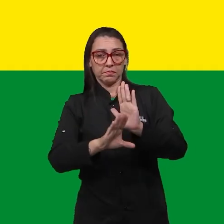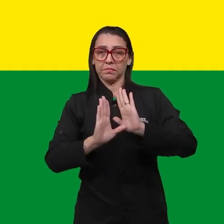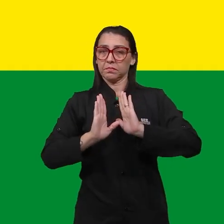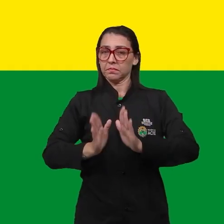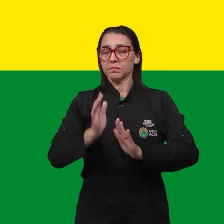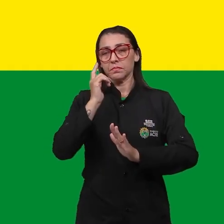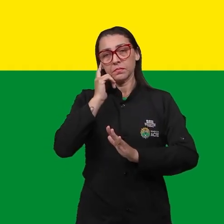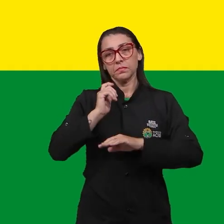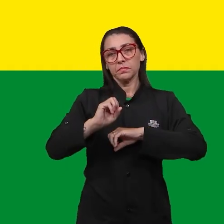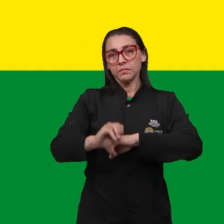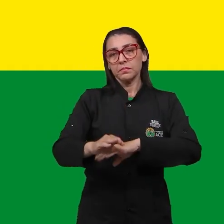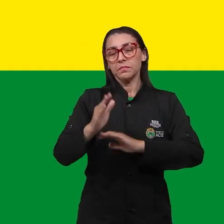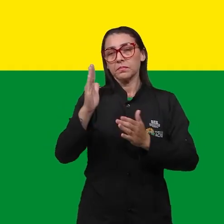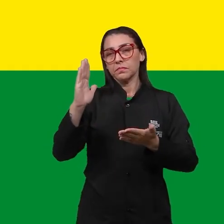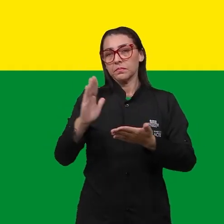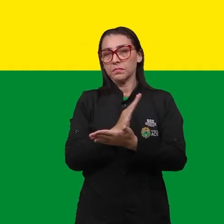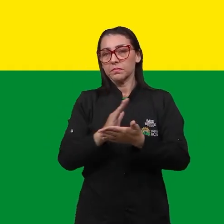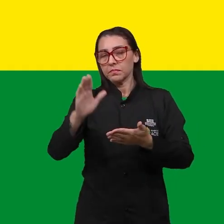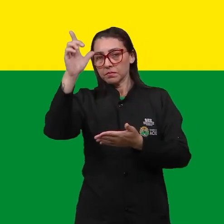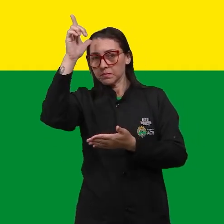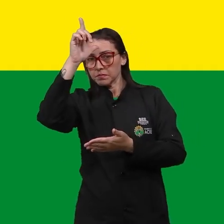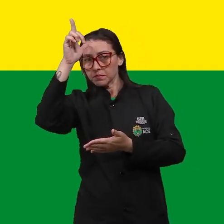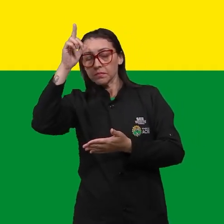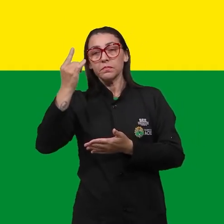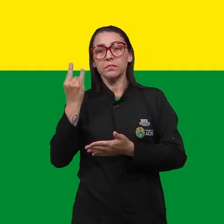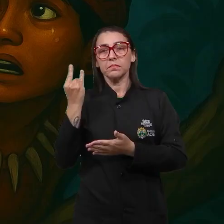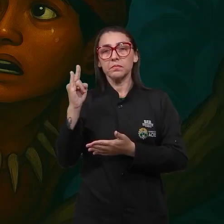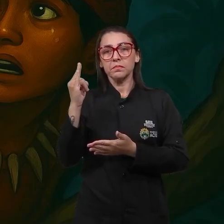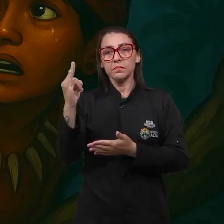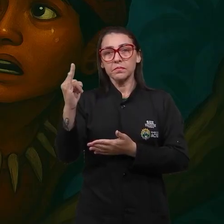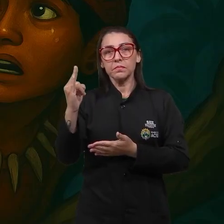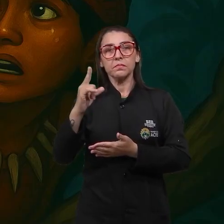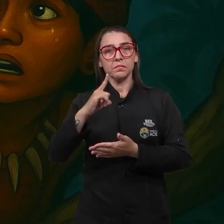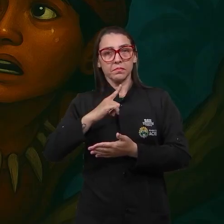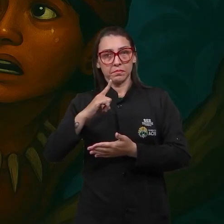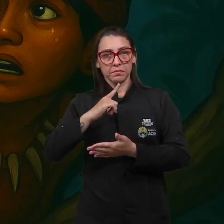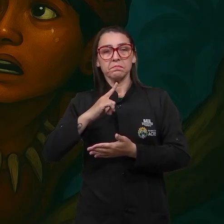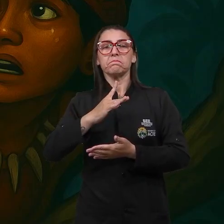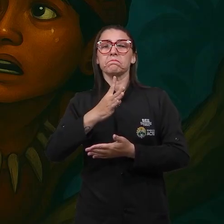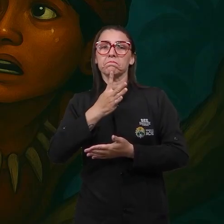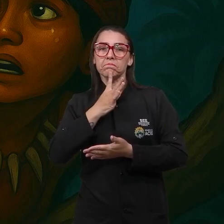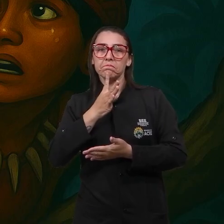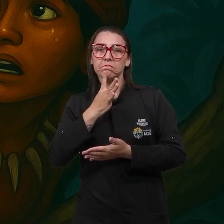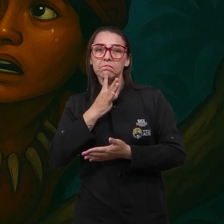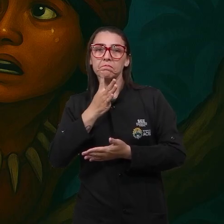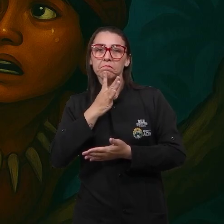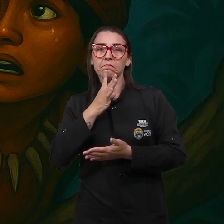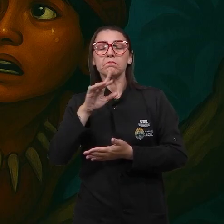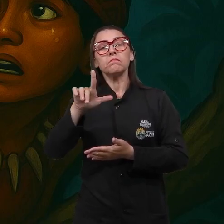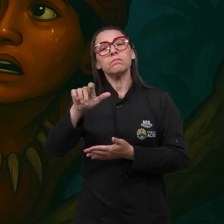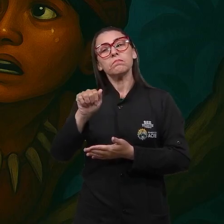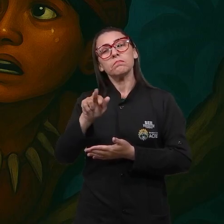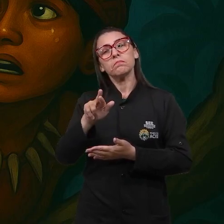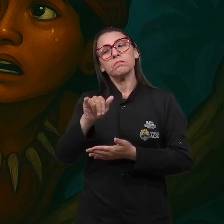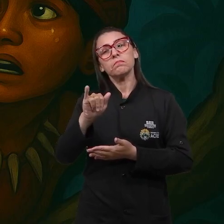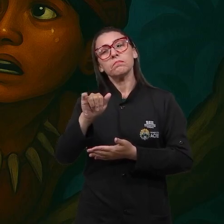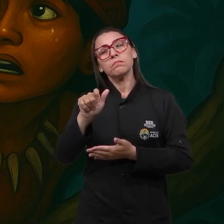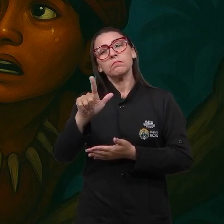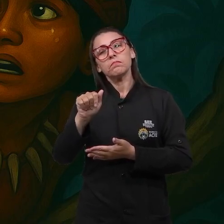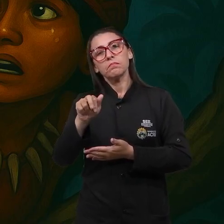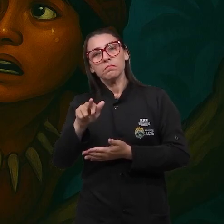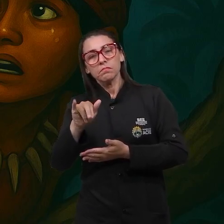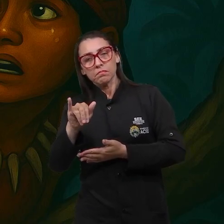explorar algumas lendas. Aqui agora vamos para a Bolívia. A Bolívia tem uma lenda bem conhecida, que é a